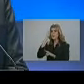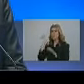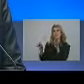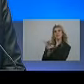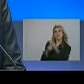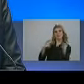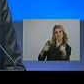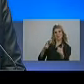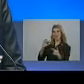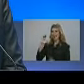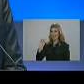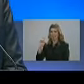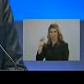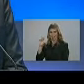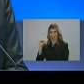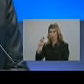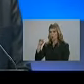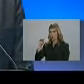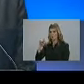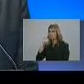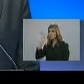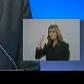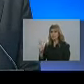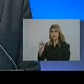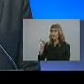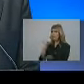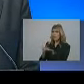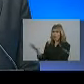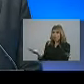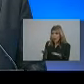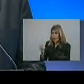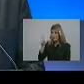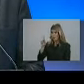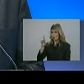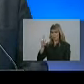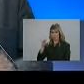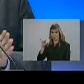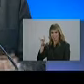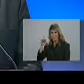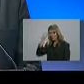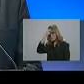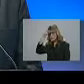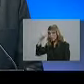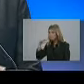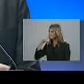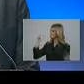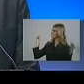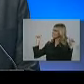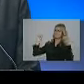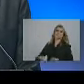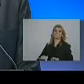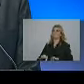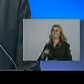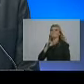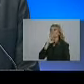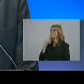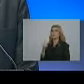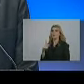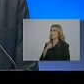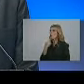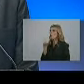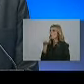de mais de 10% em termos reais. E a previdência do município está muito mal. Não existe mais